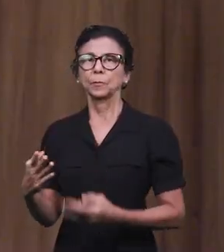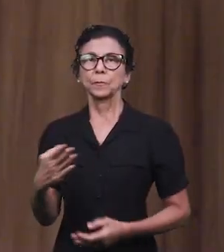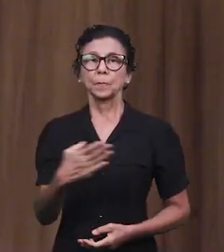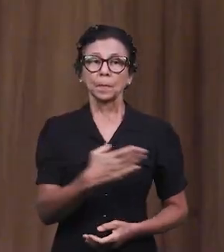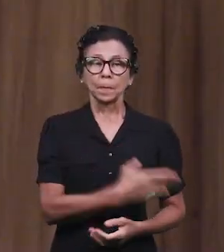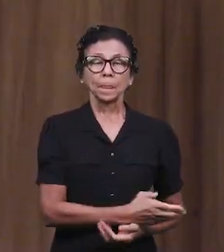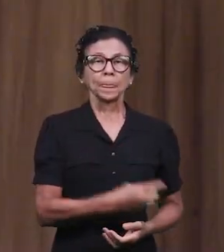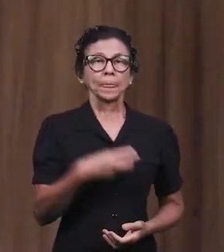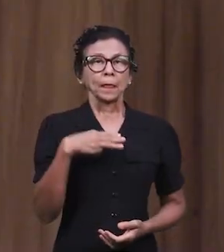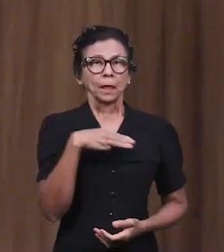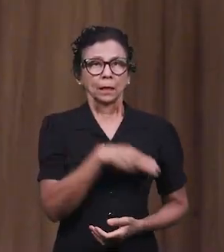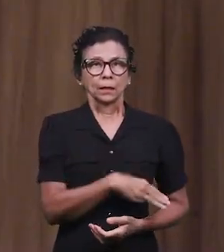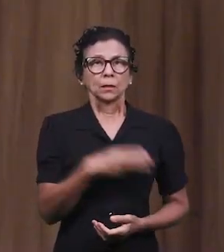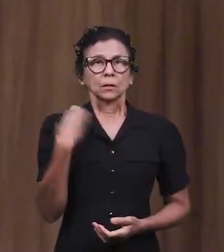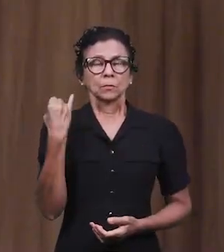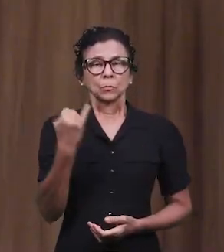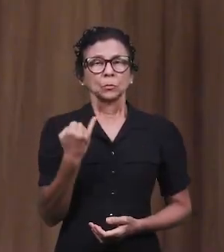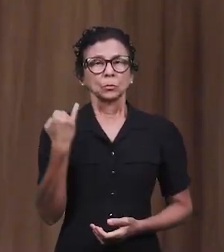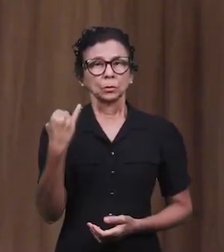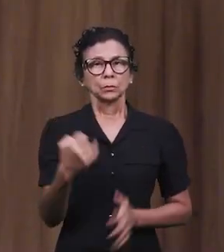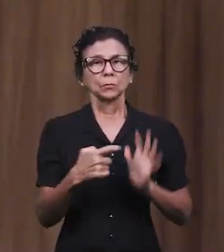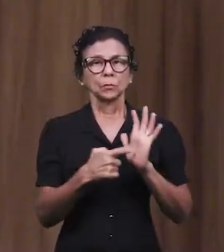de citar Jesus como rei.